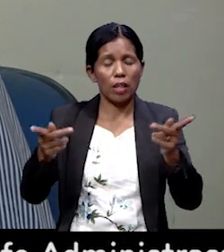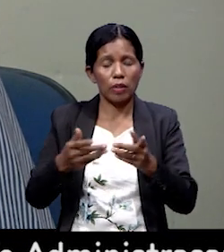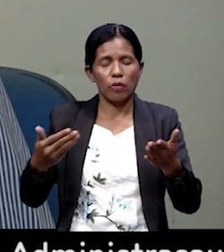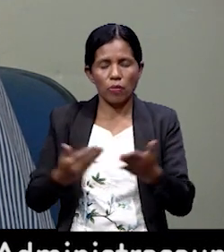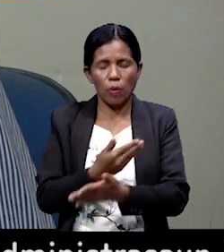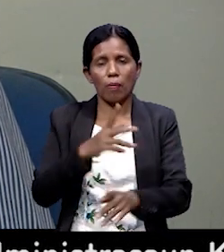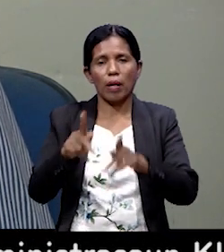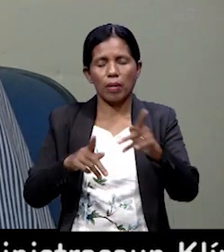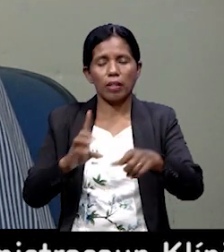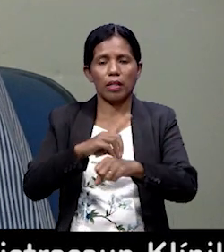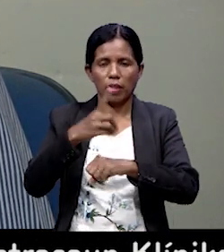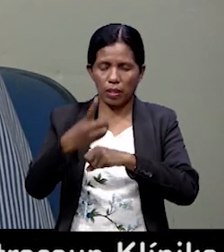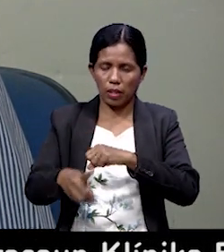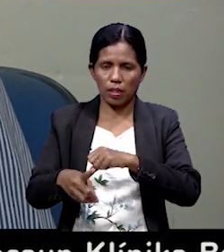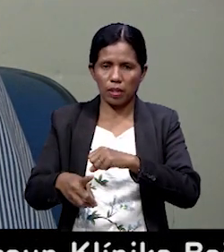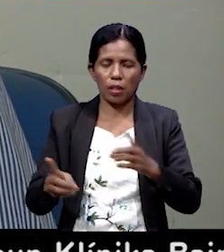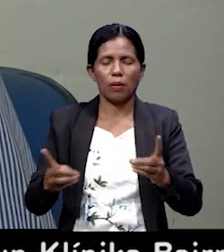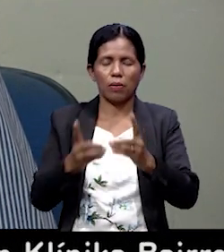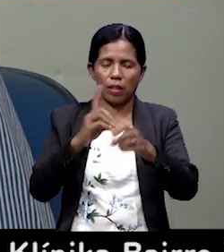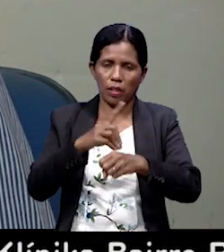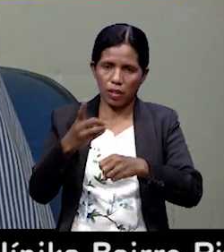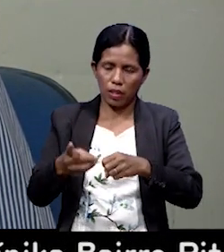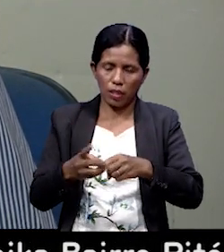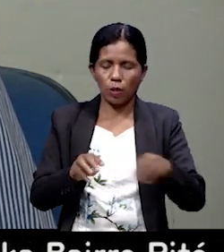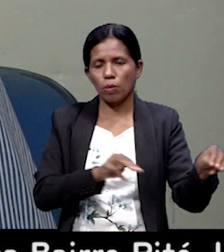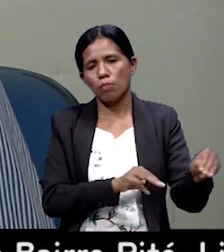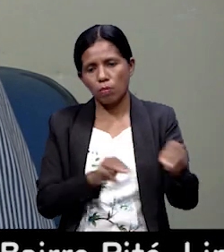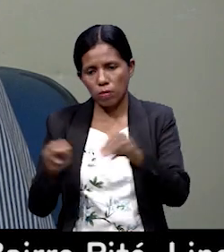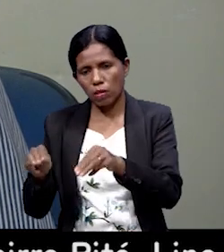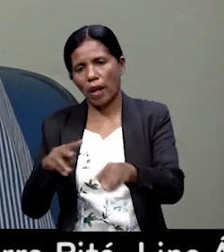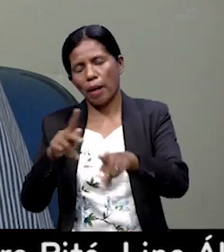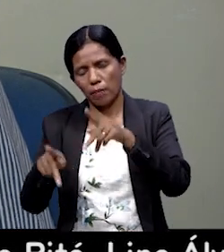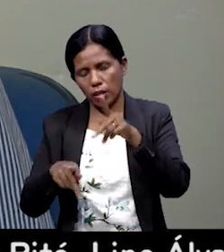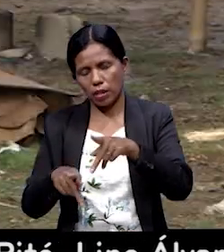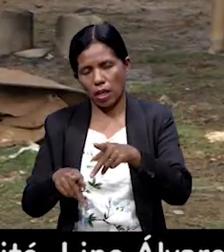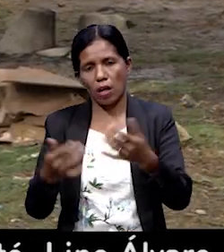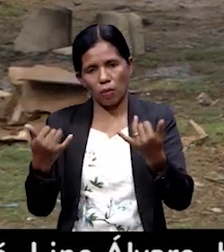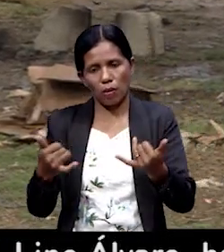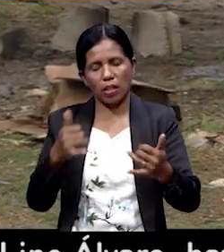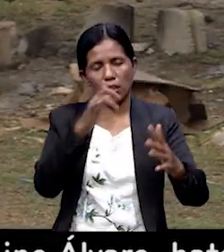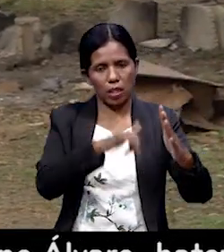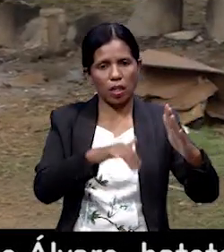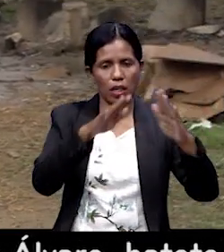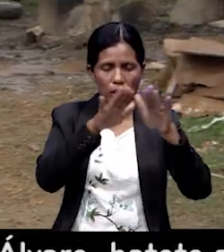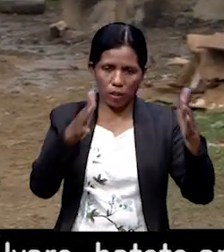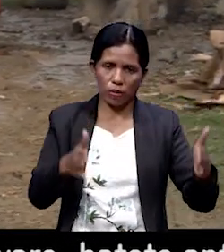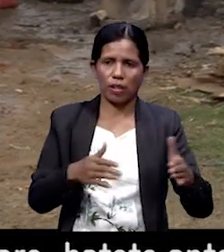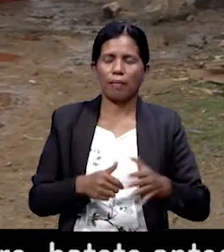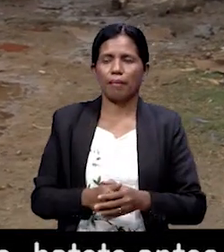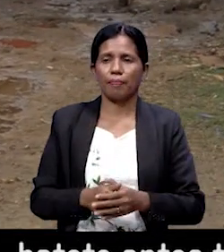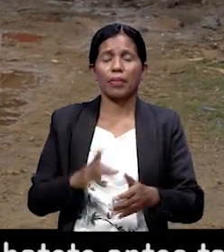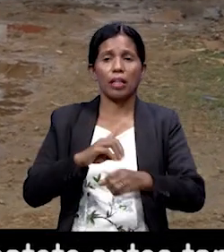e bem, realocar a população sirana e as áreas de risco. Há foi um desastre naturais